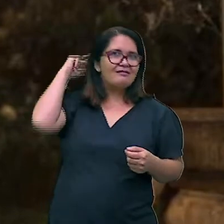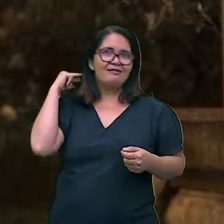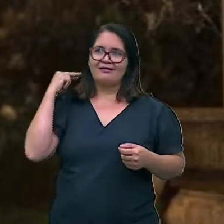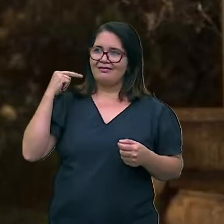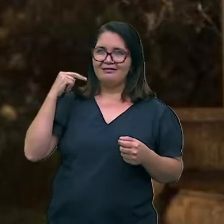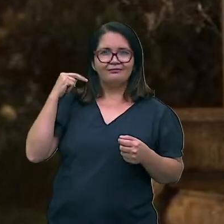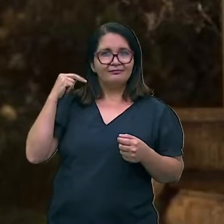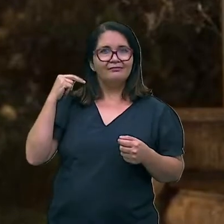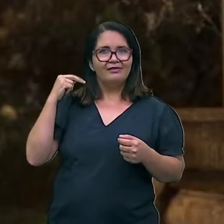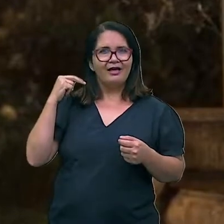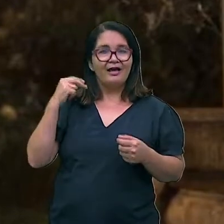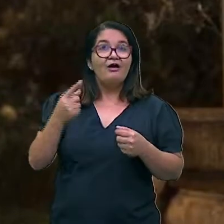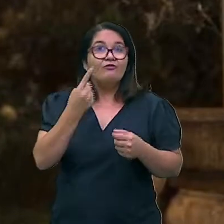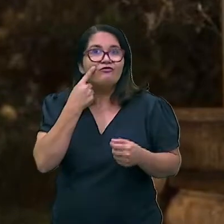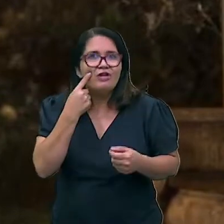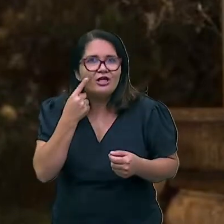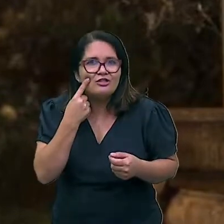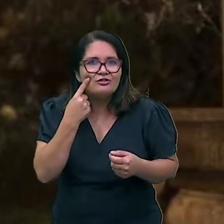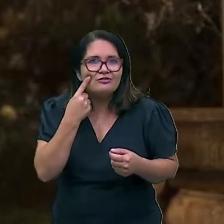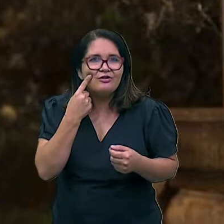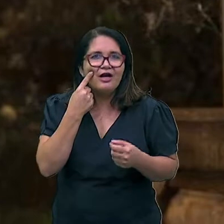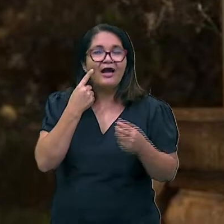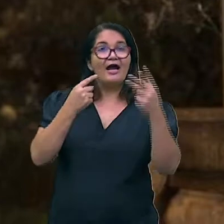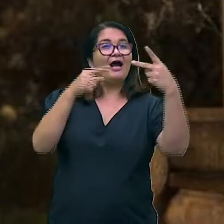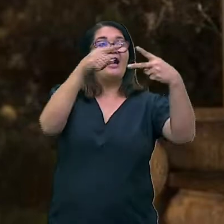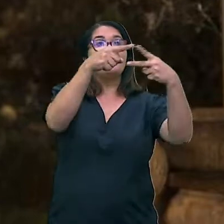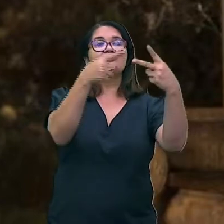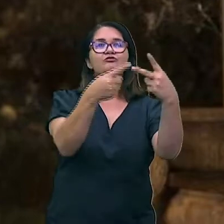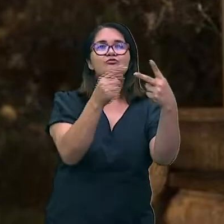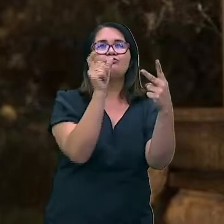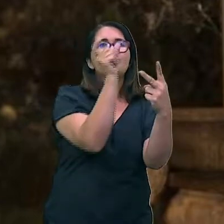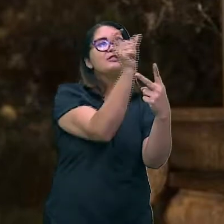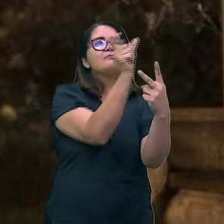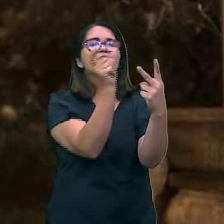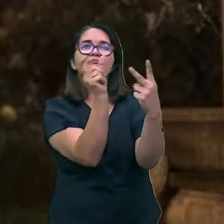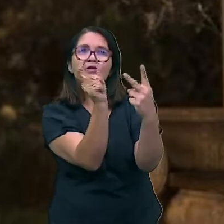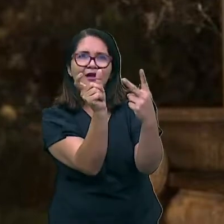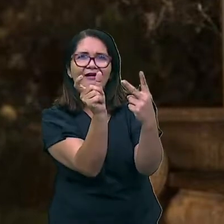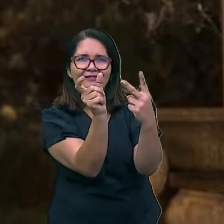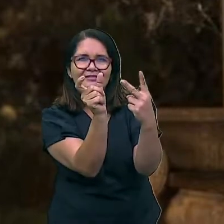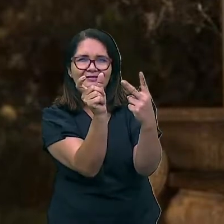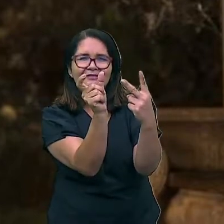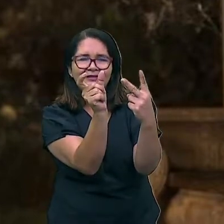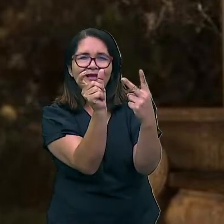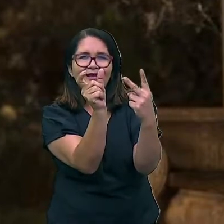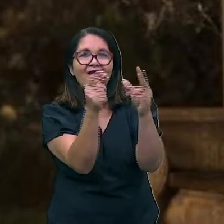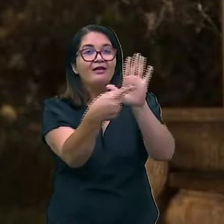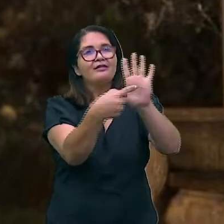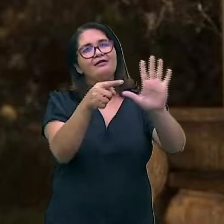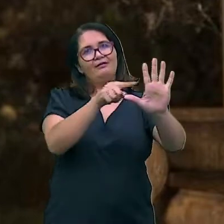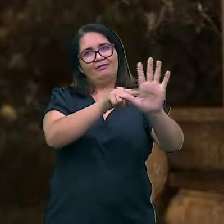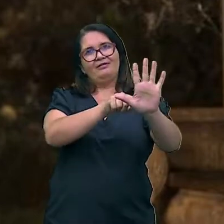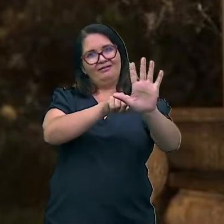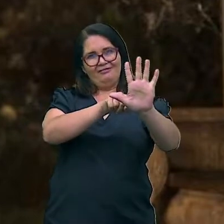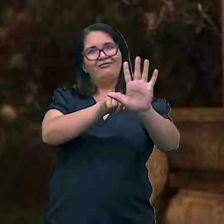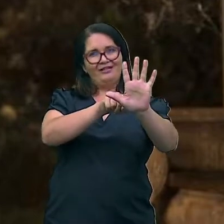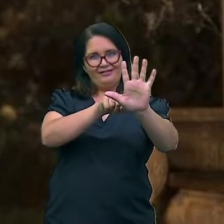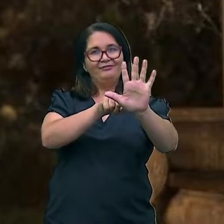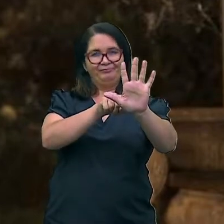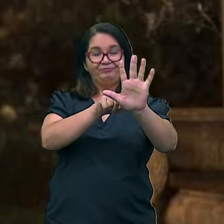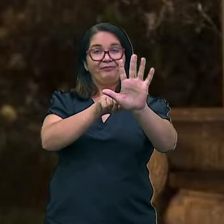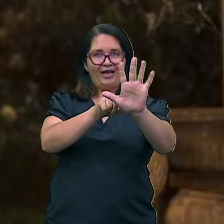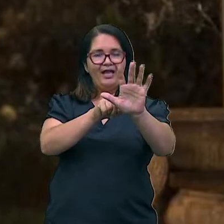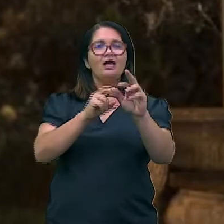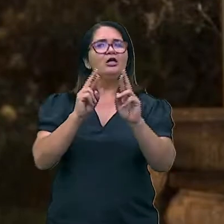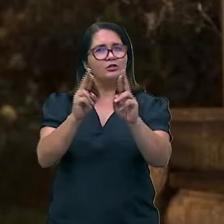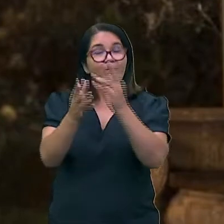tal qual? Então, é isso que faz a diferença da comparação e da metáfora. Estamos entendidos? Espero